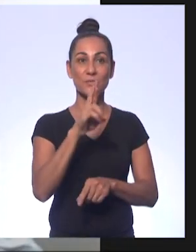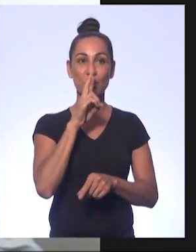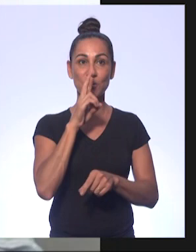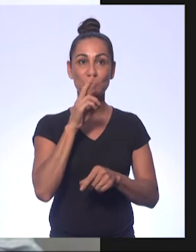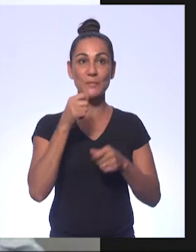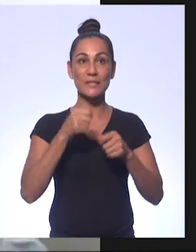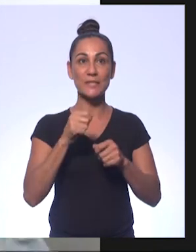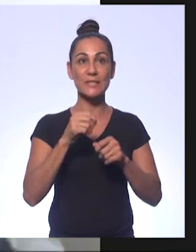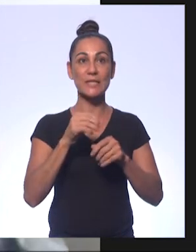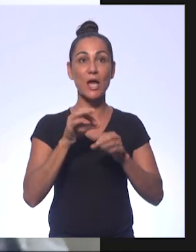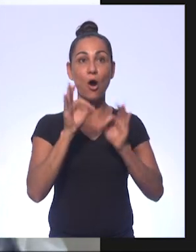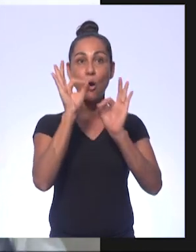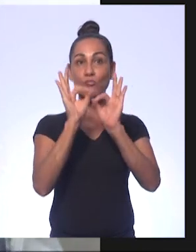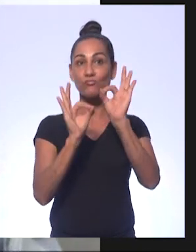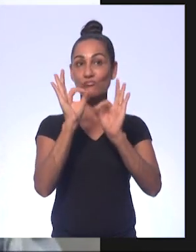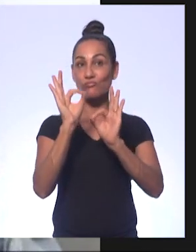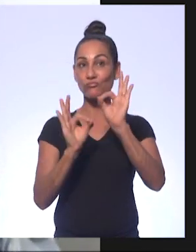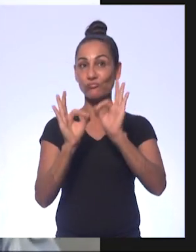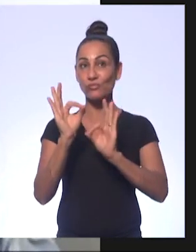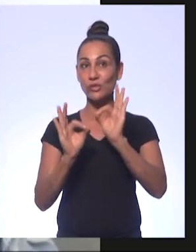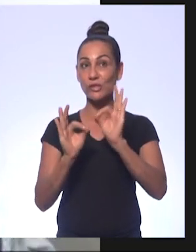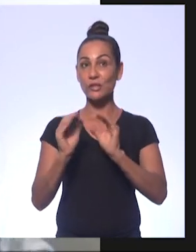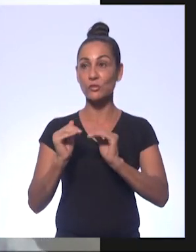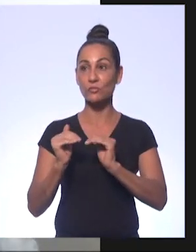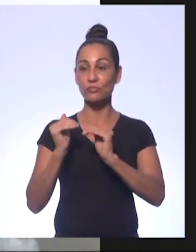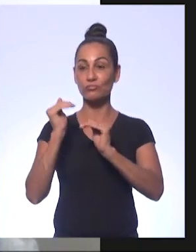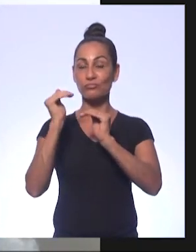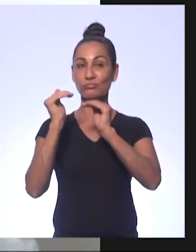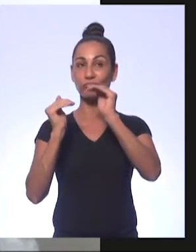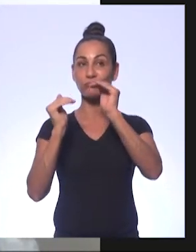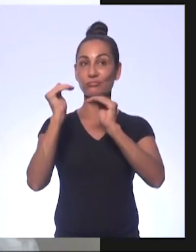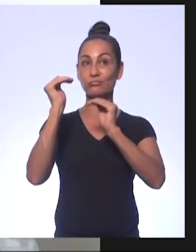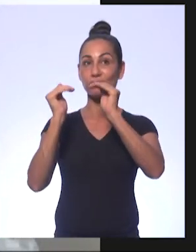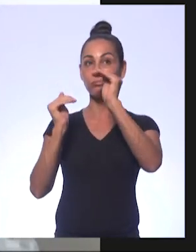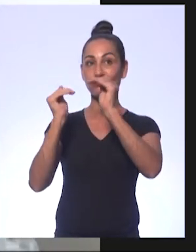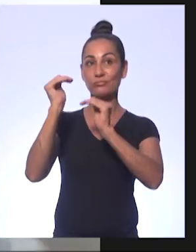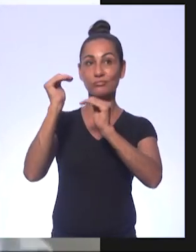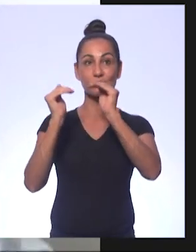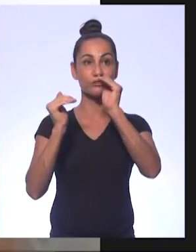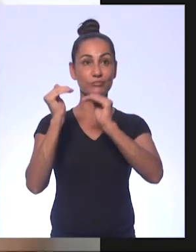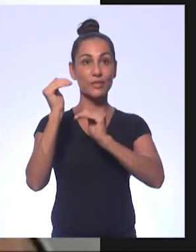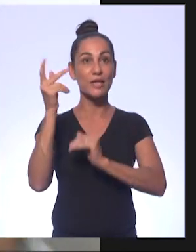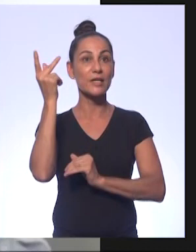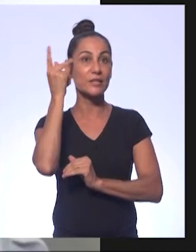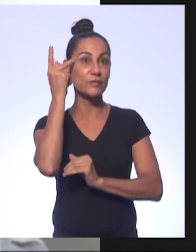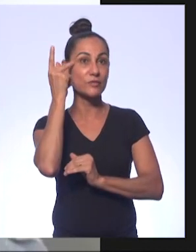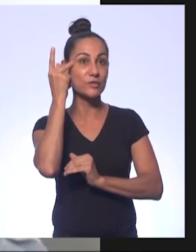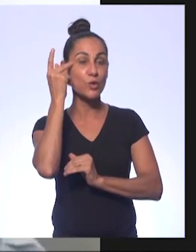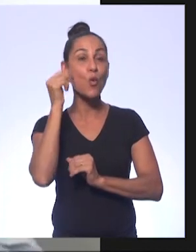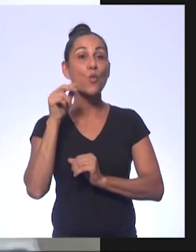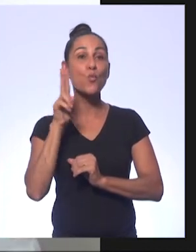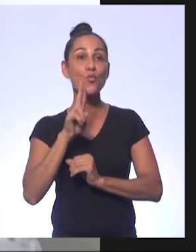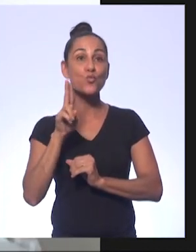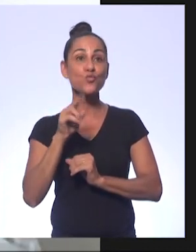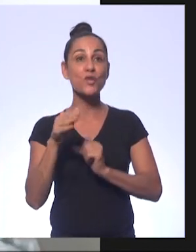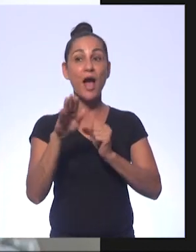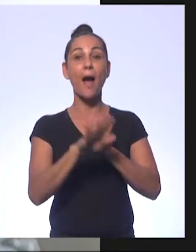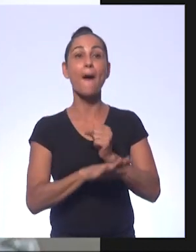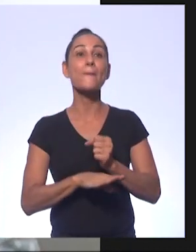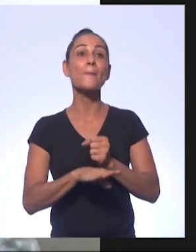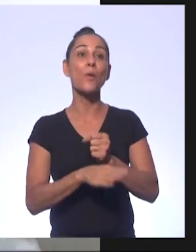em níveis. O primeiro nível é um nível, aí em São Paulo a gente usa abaixo do básico. É